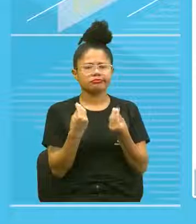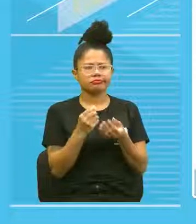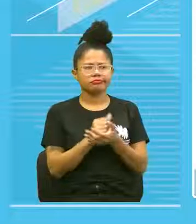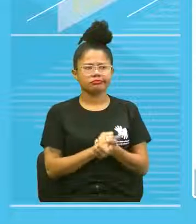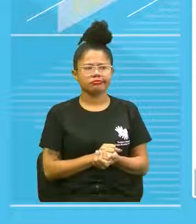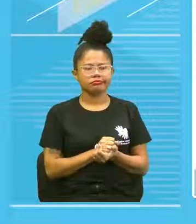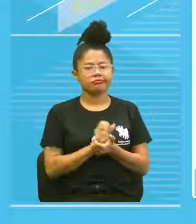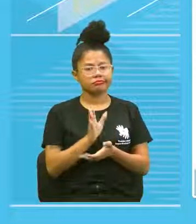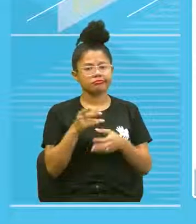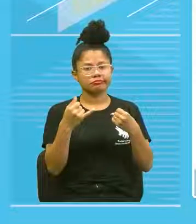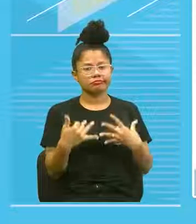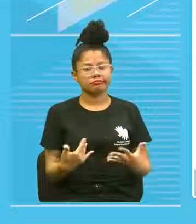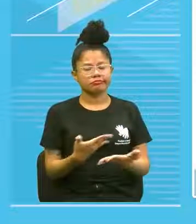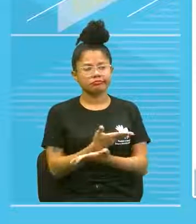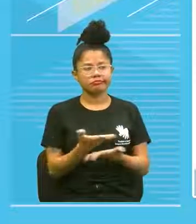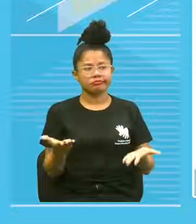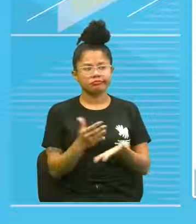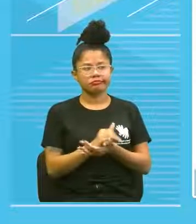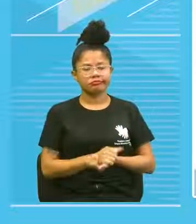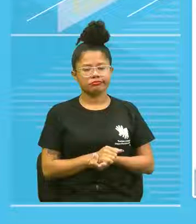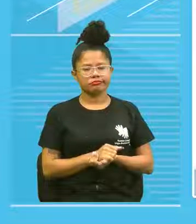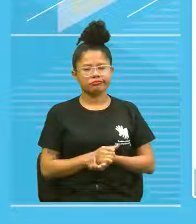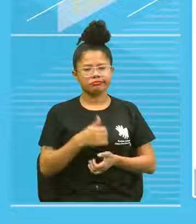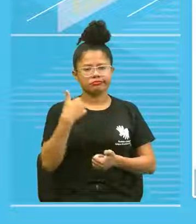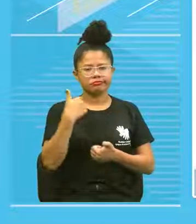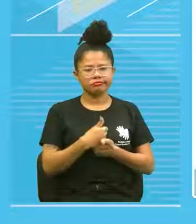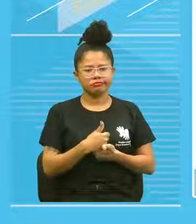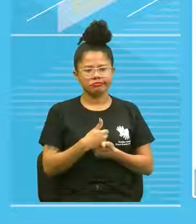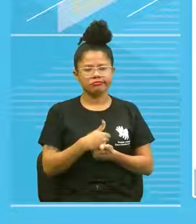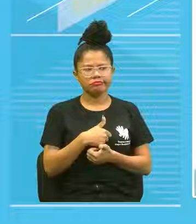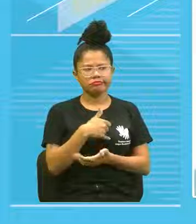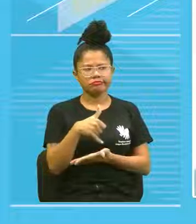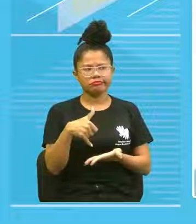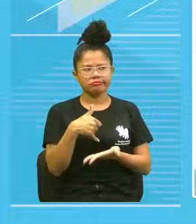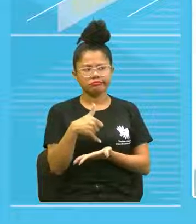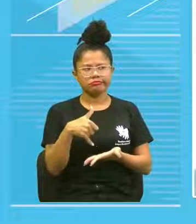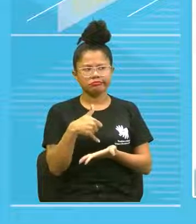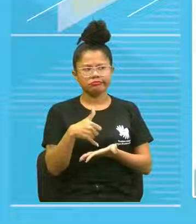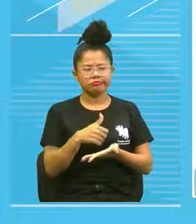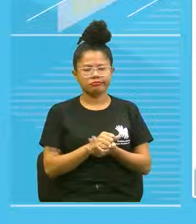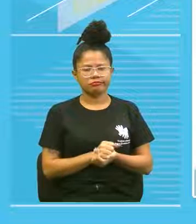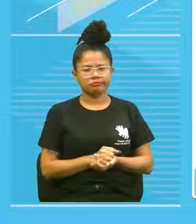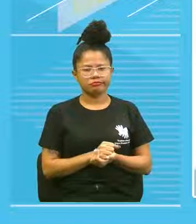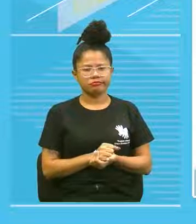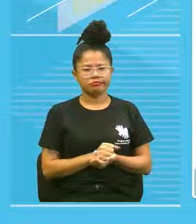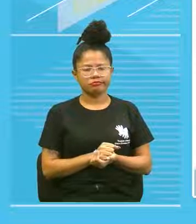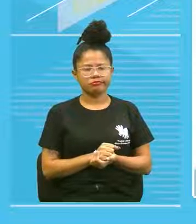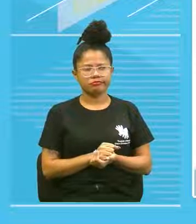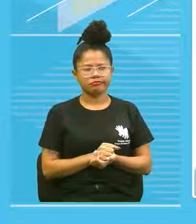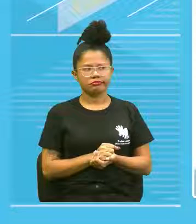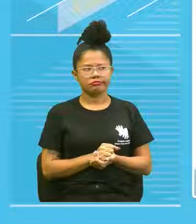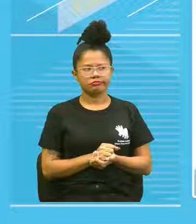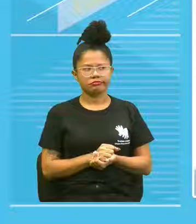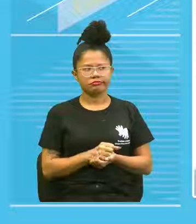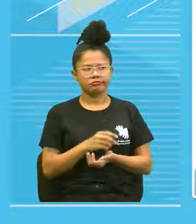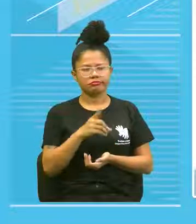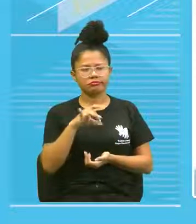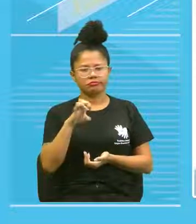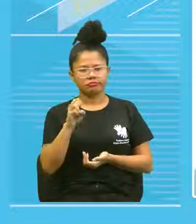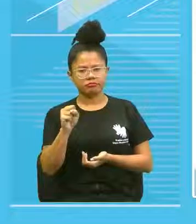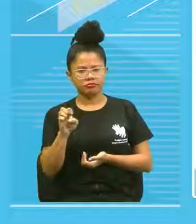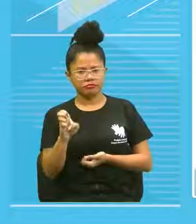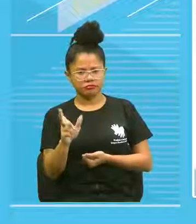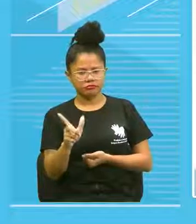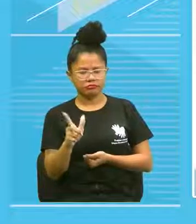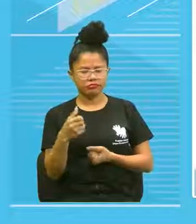eu falei agora para substituir o óleo diesel nos